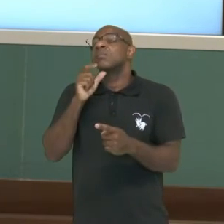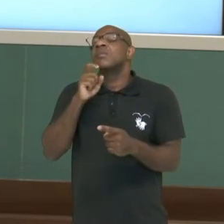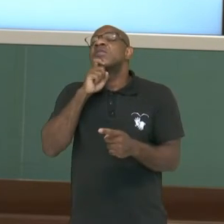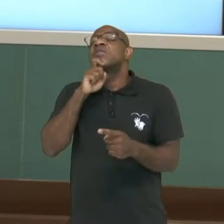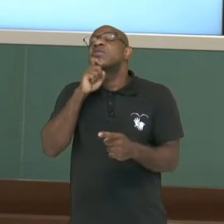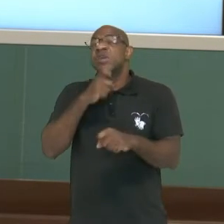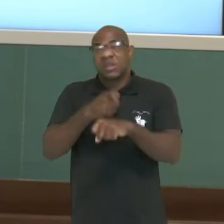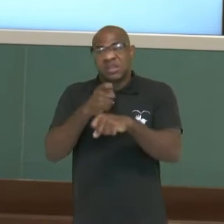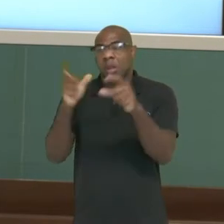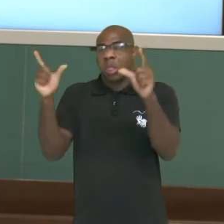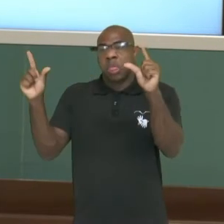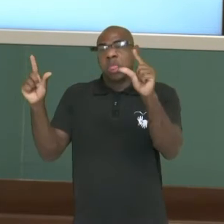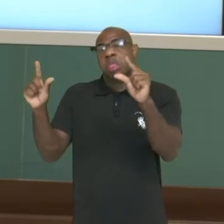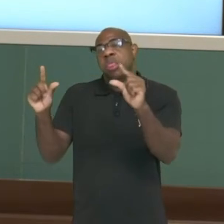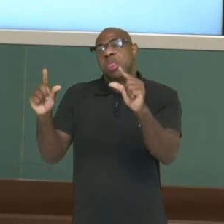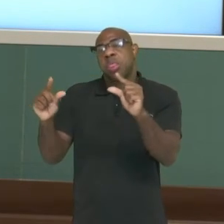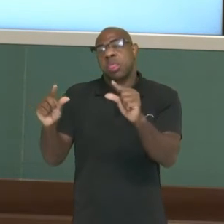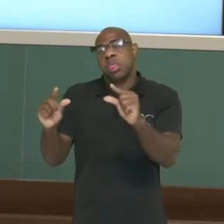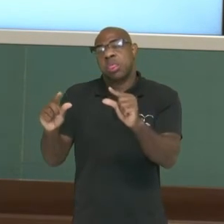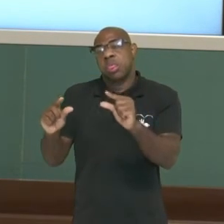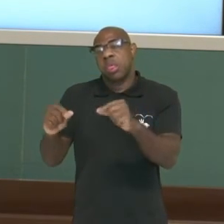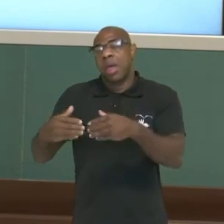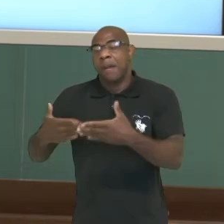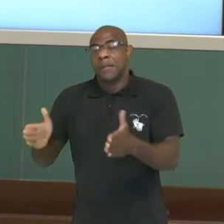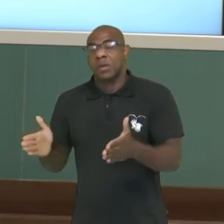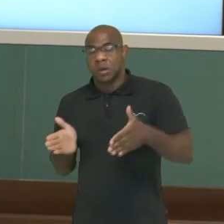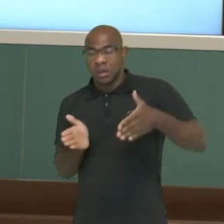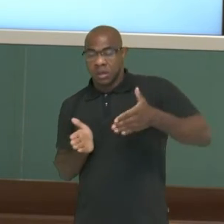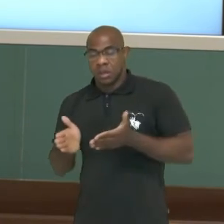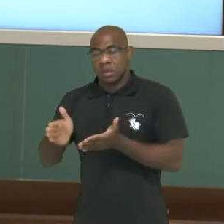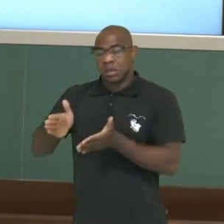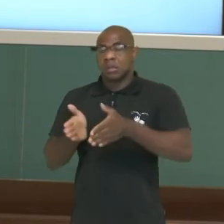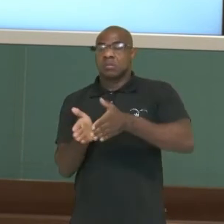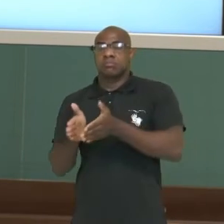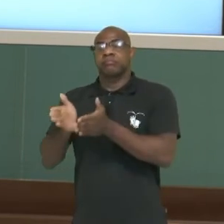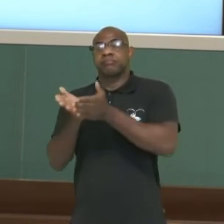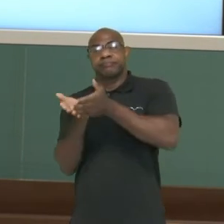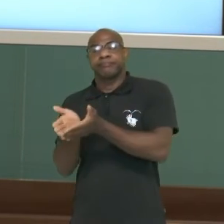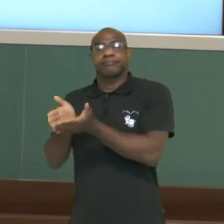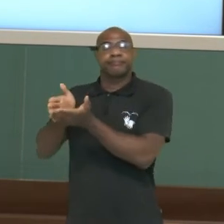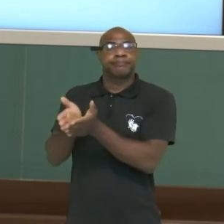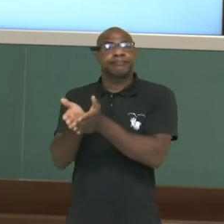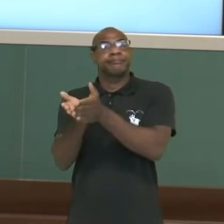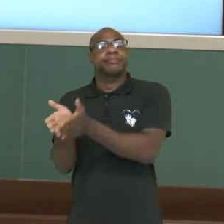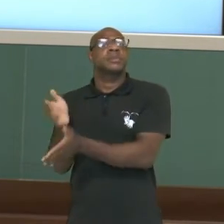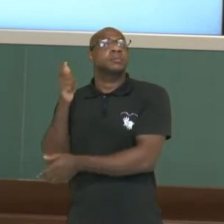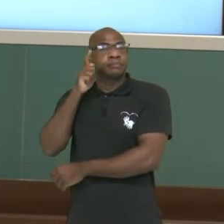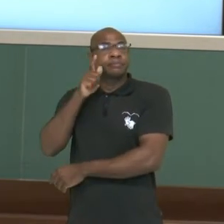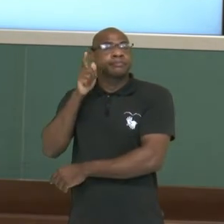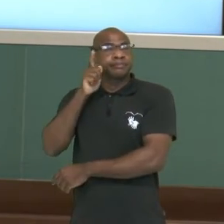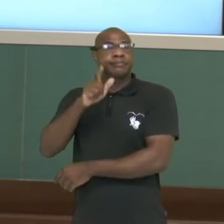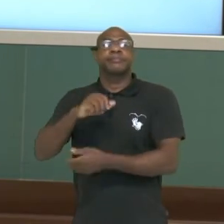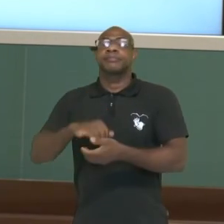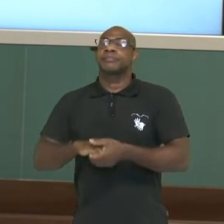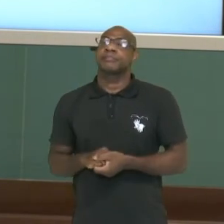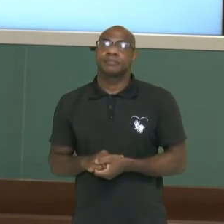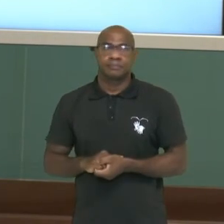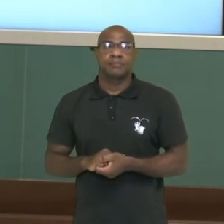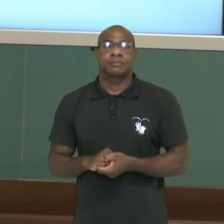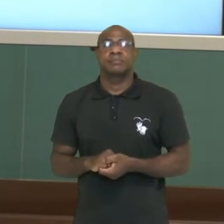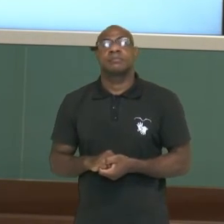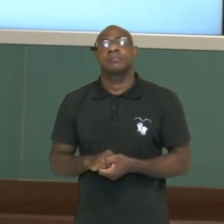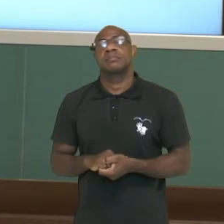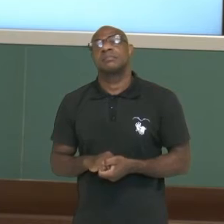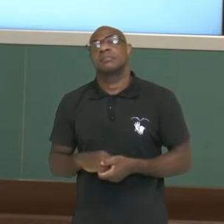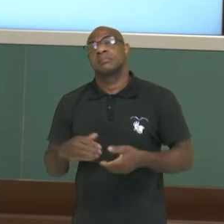o gelo, enquanto os navios transportadores de contêineres, que são aqueles grandes blocos, né? Aquelas caixas de